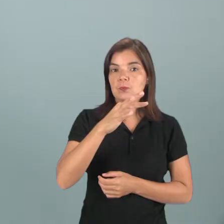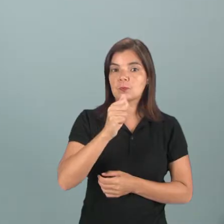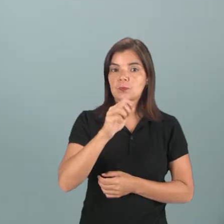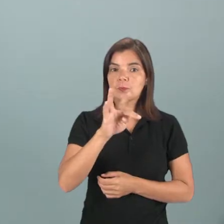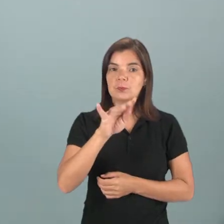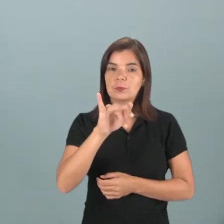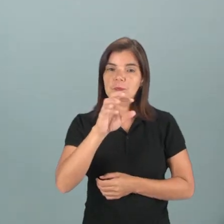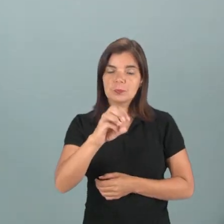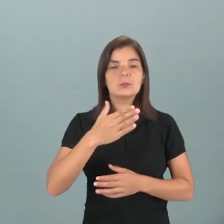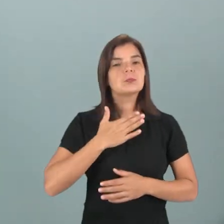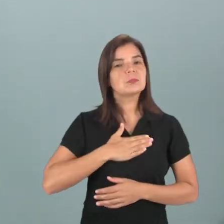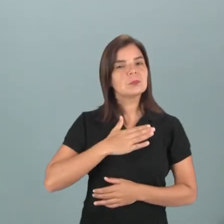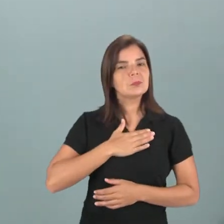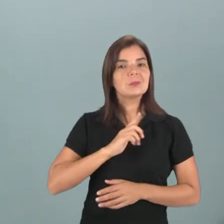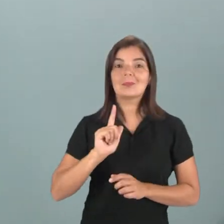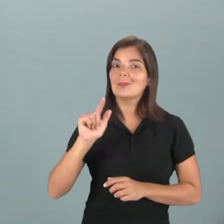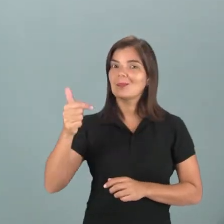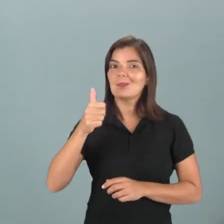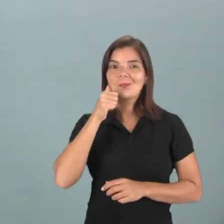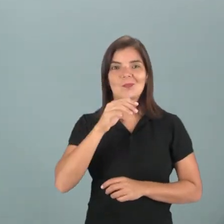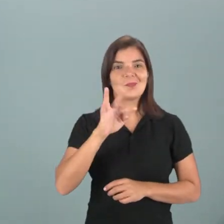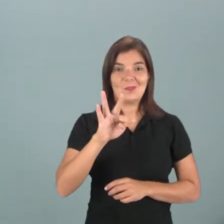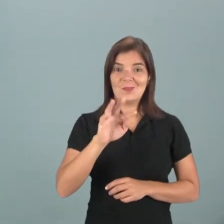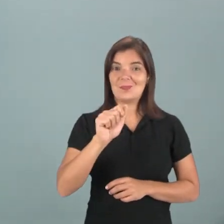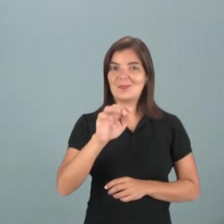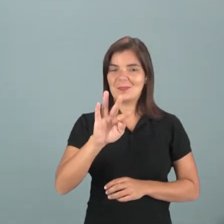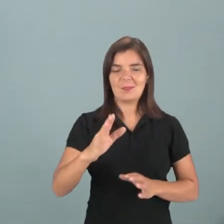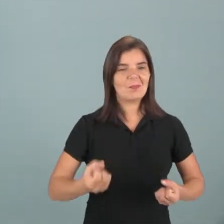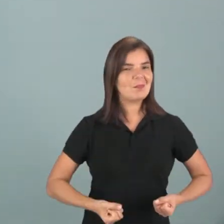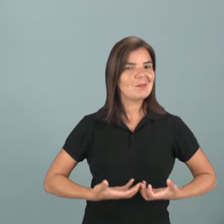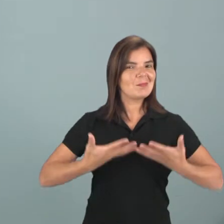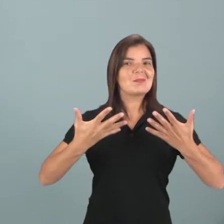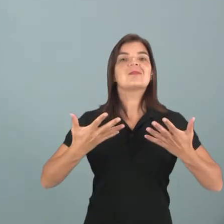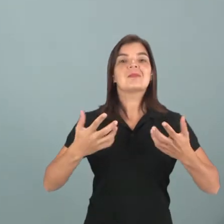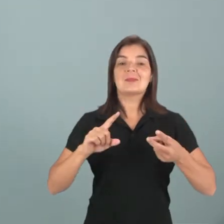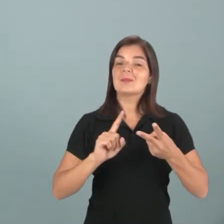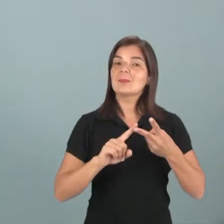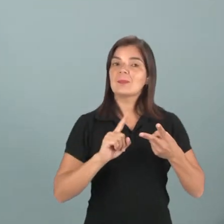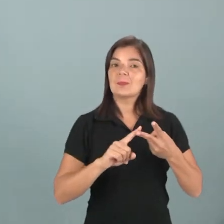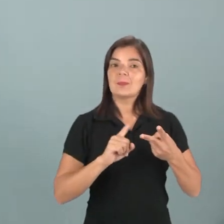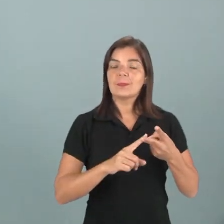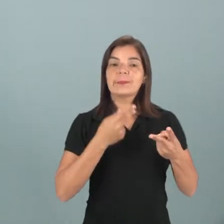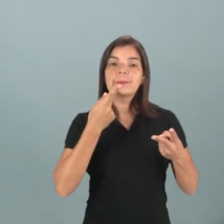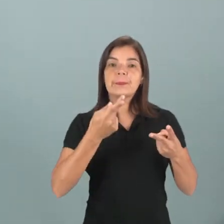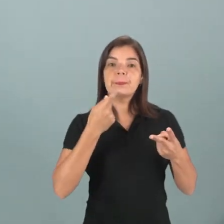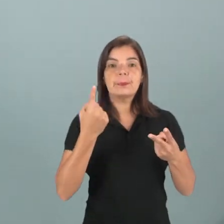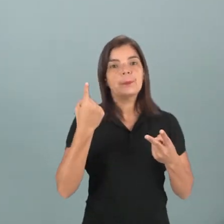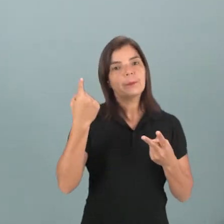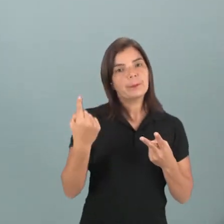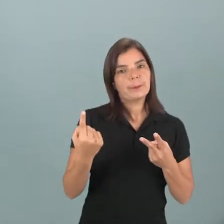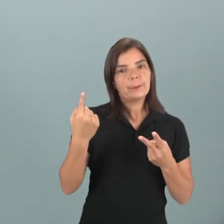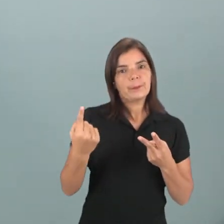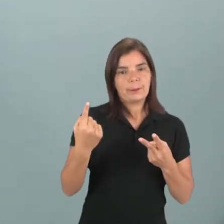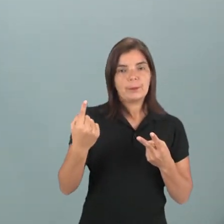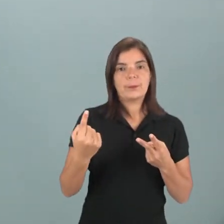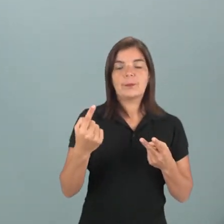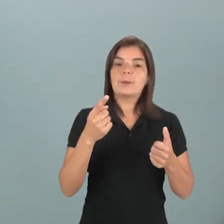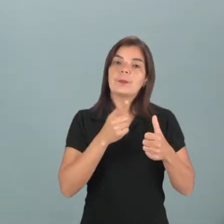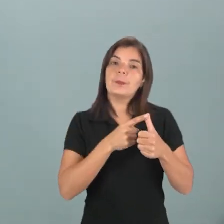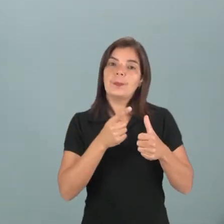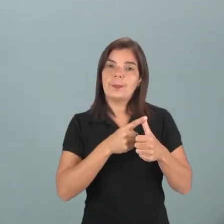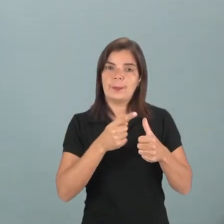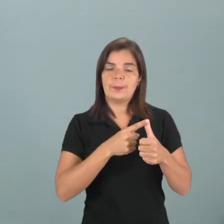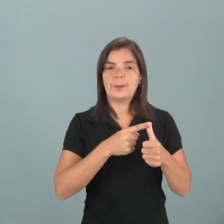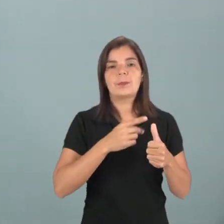mais tranquila, já a Tata Werneck é mais irreverente. Enquanto a fala de uma, né, da